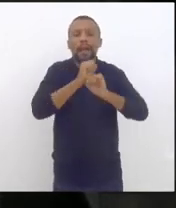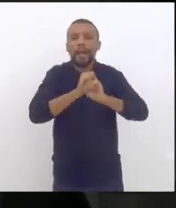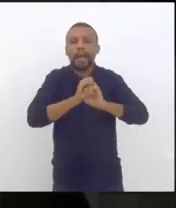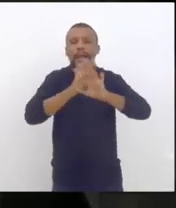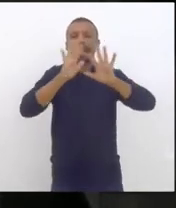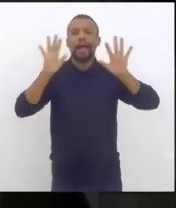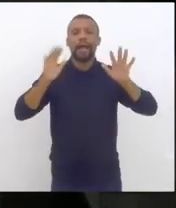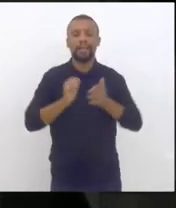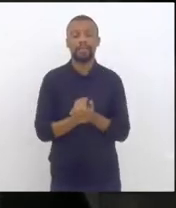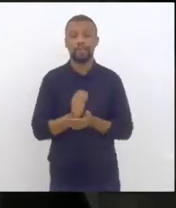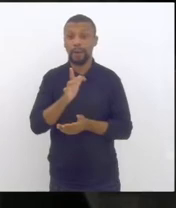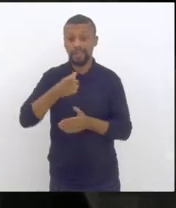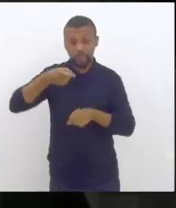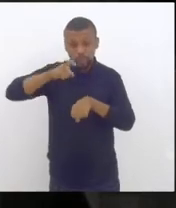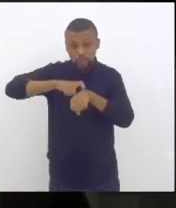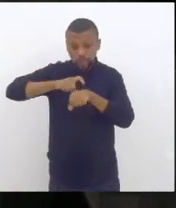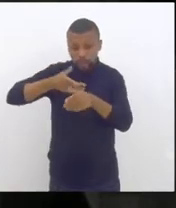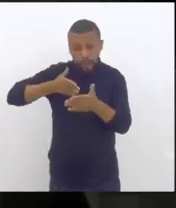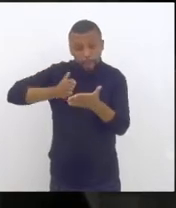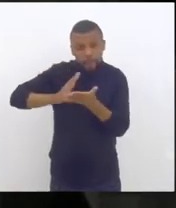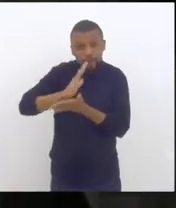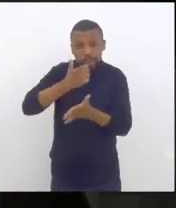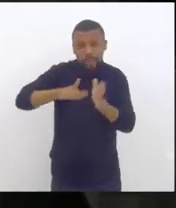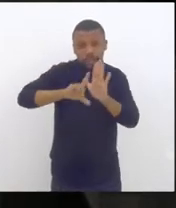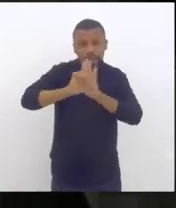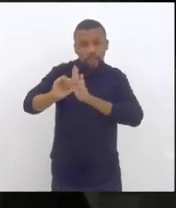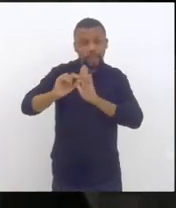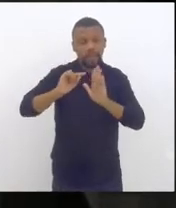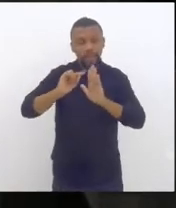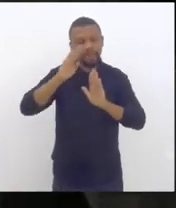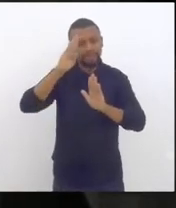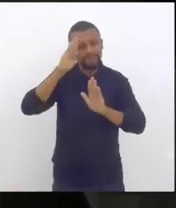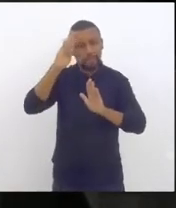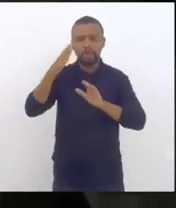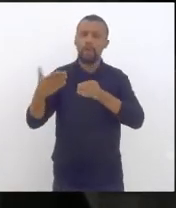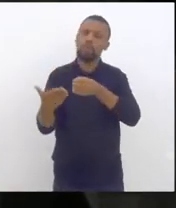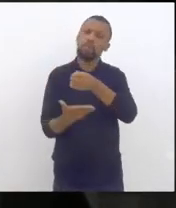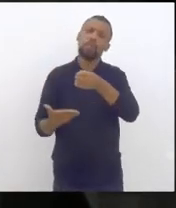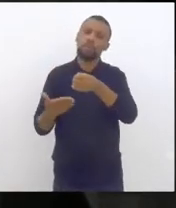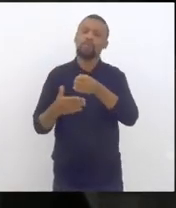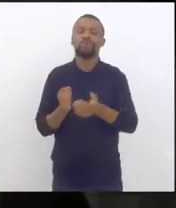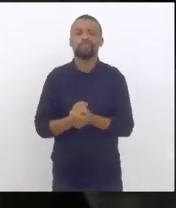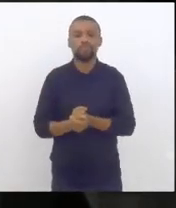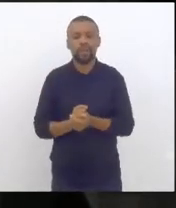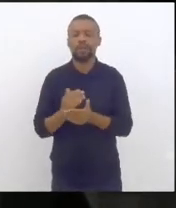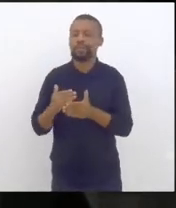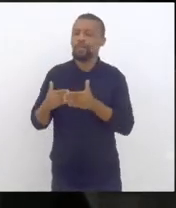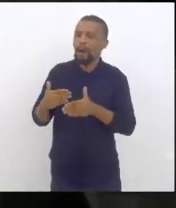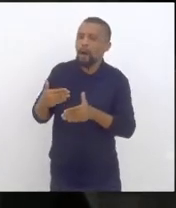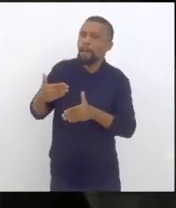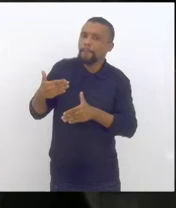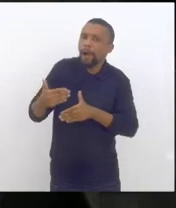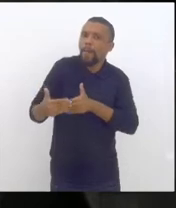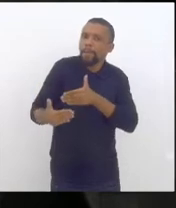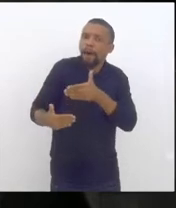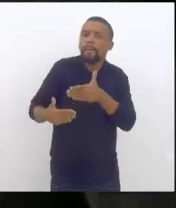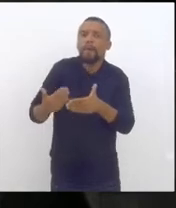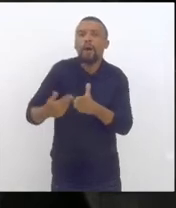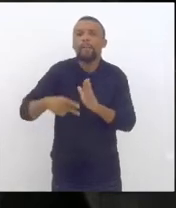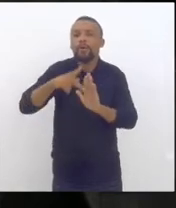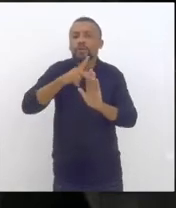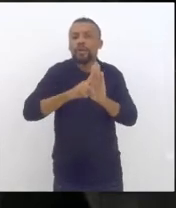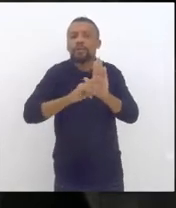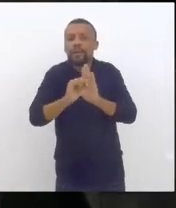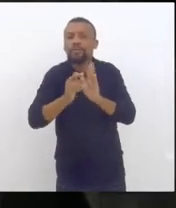desde que aprovei esta lei que é uma lei que eu considero matricial Eu Fui aprovado em seguida outros